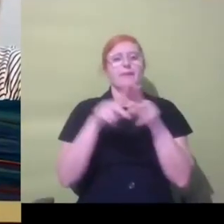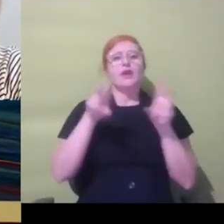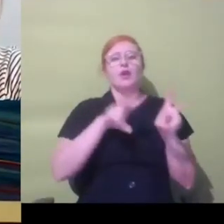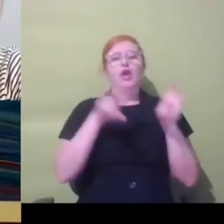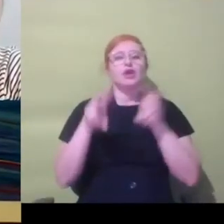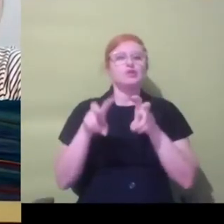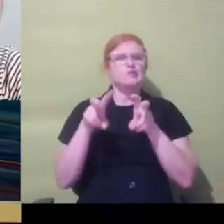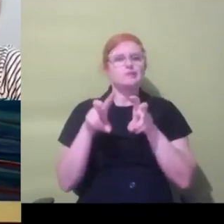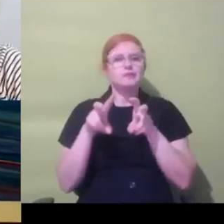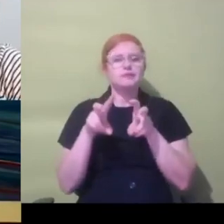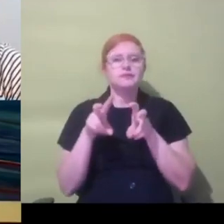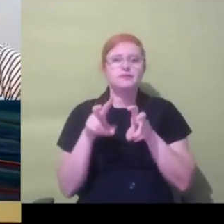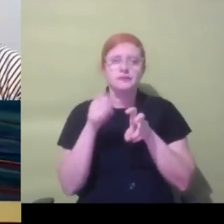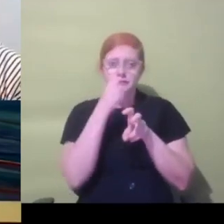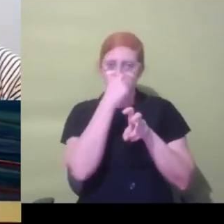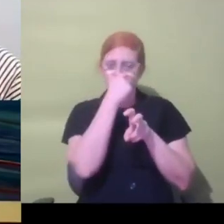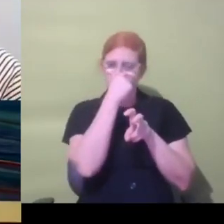trilha que